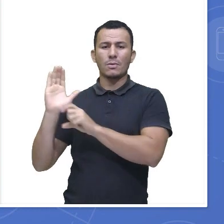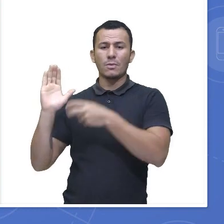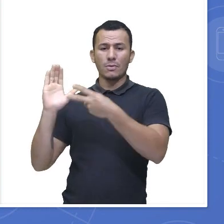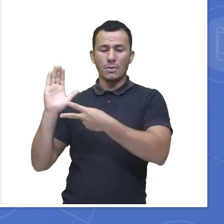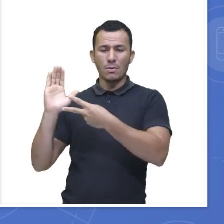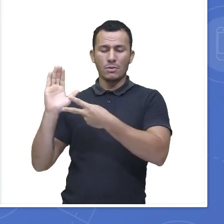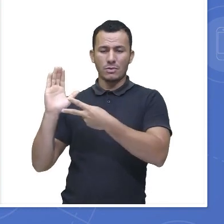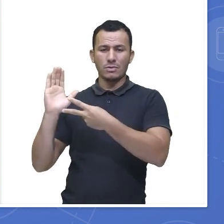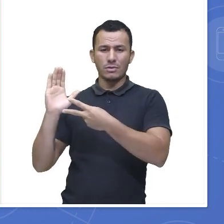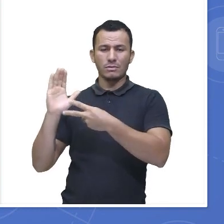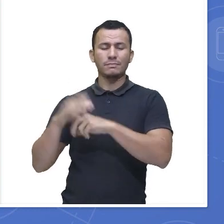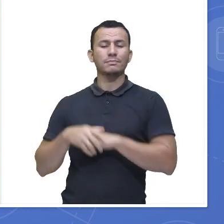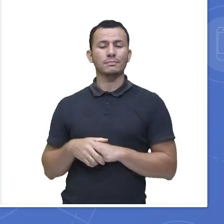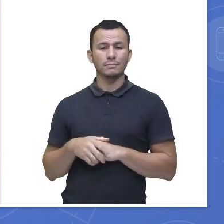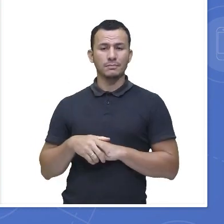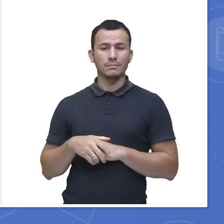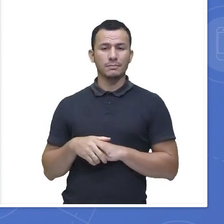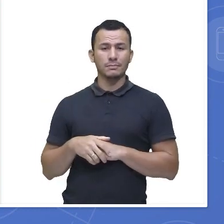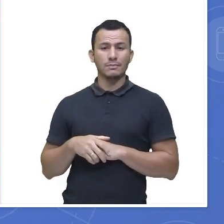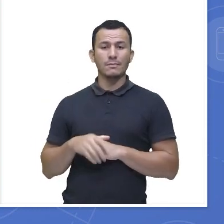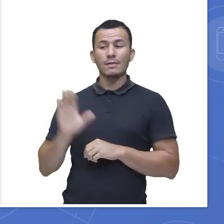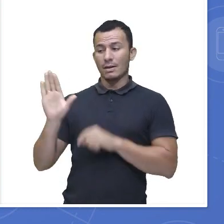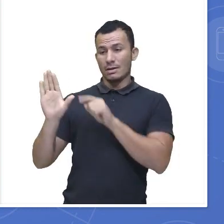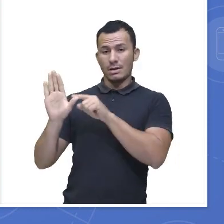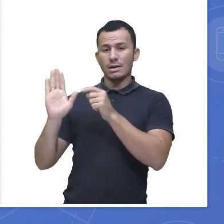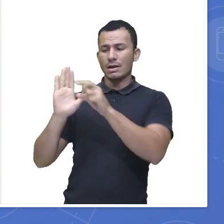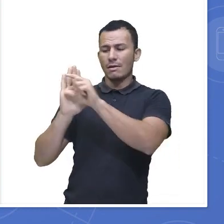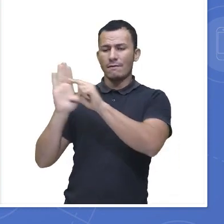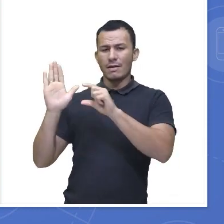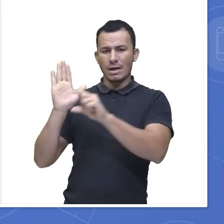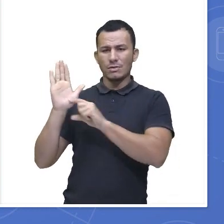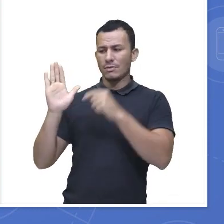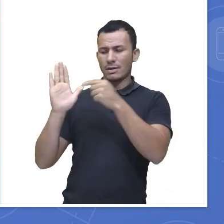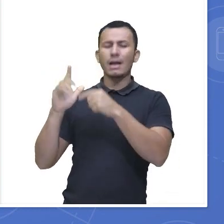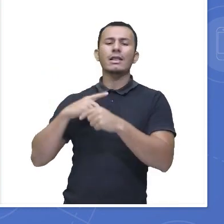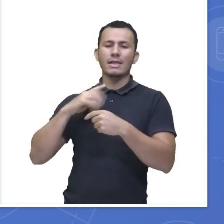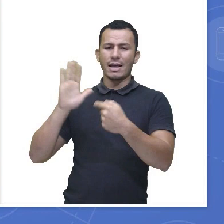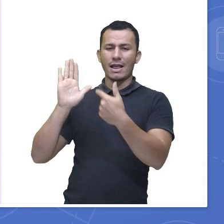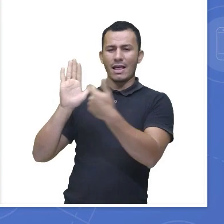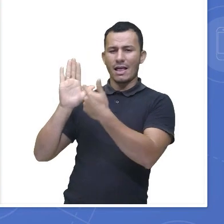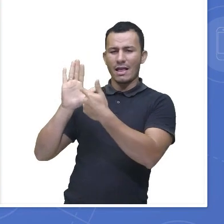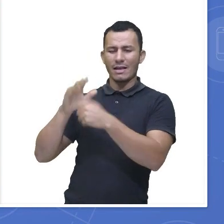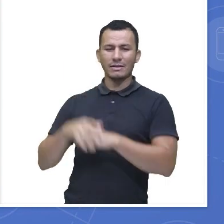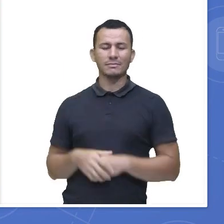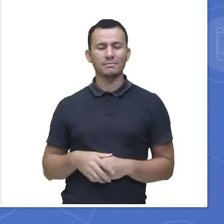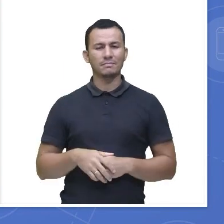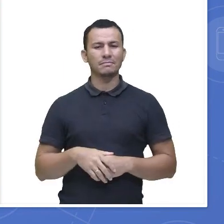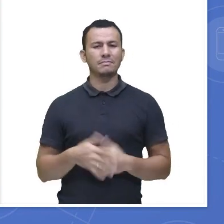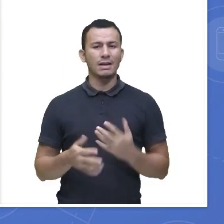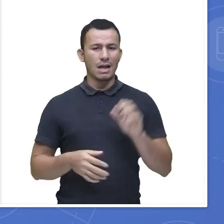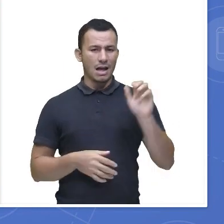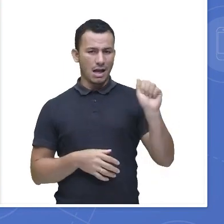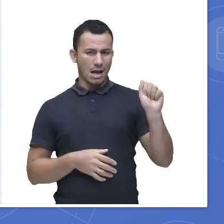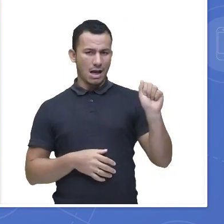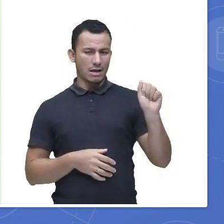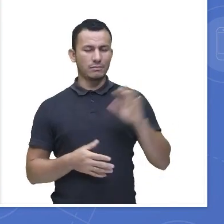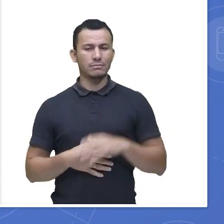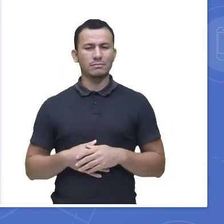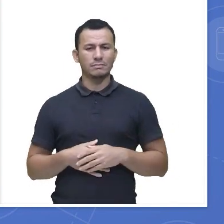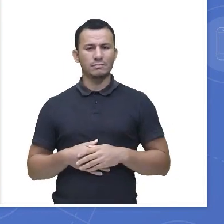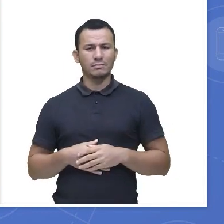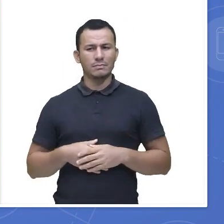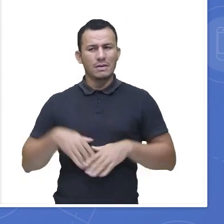E esse verso que você vai comparar, ele vai revelar uma ironia. Seria a letra A, desconfio que escrevi um